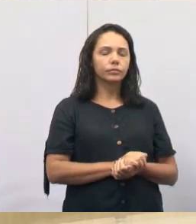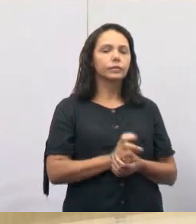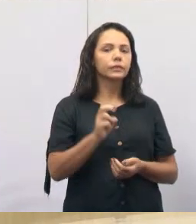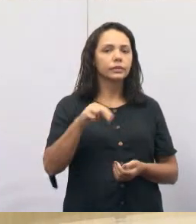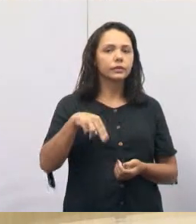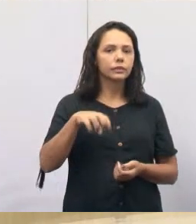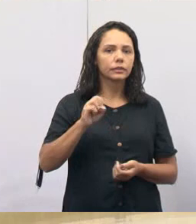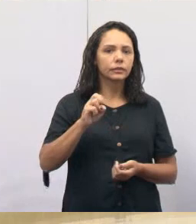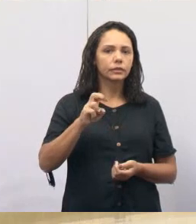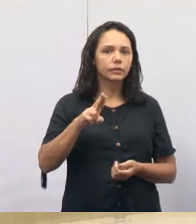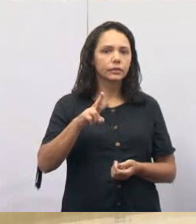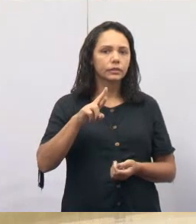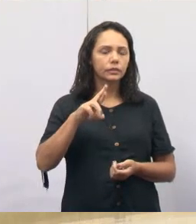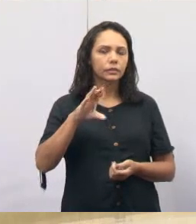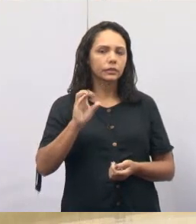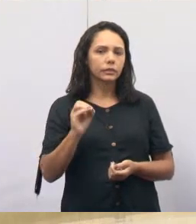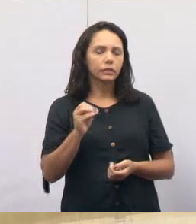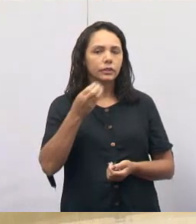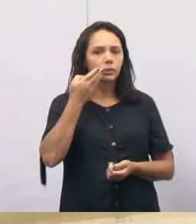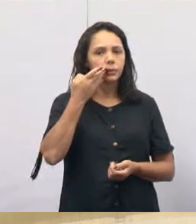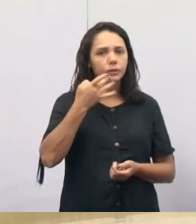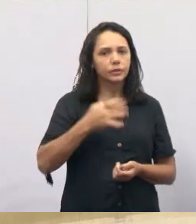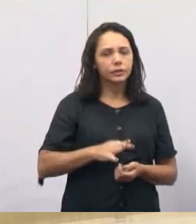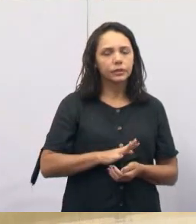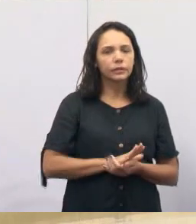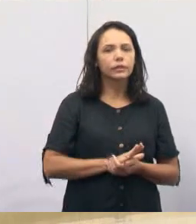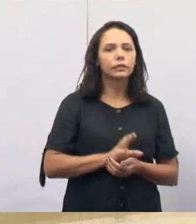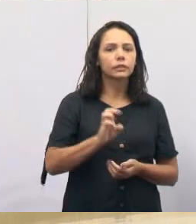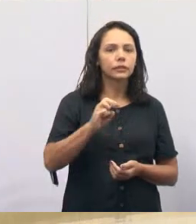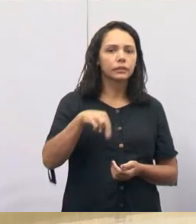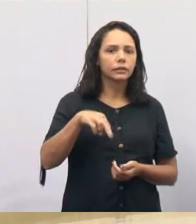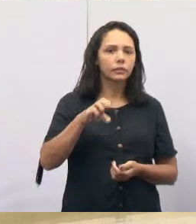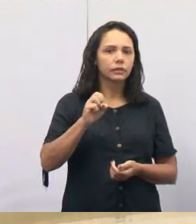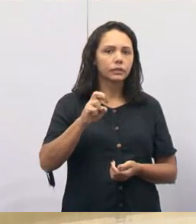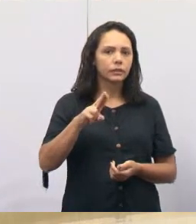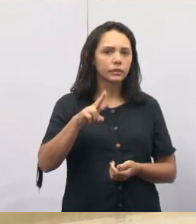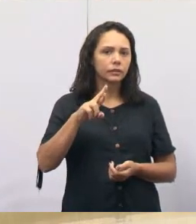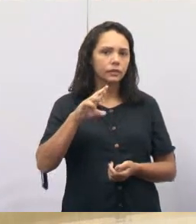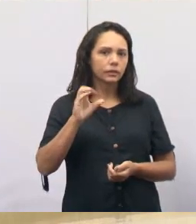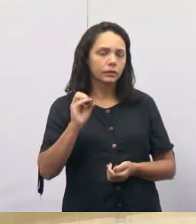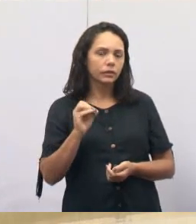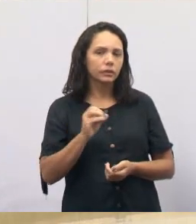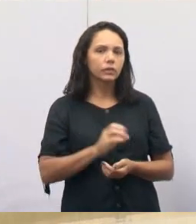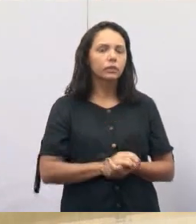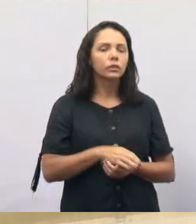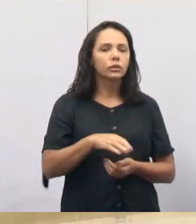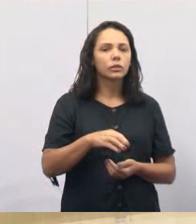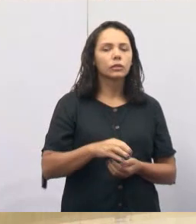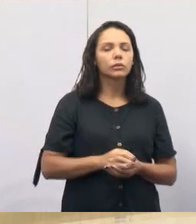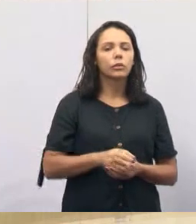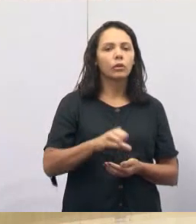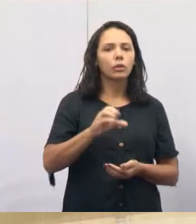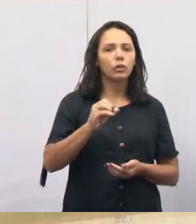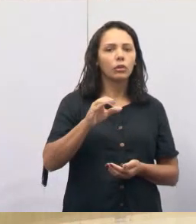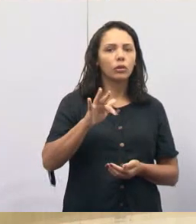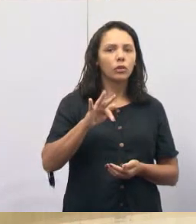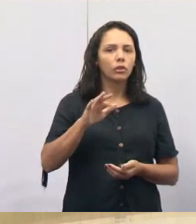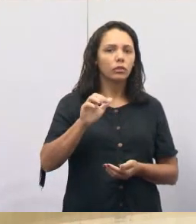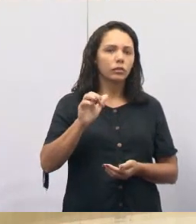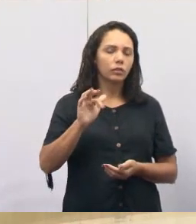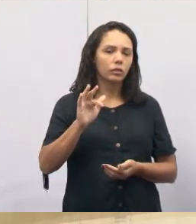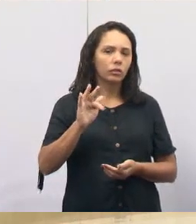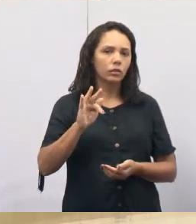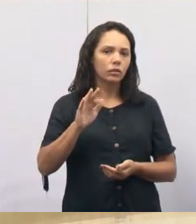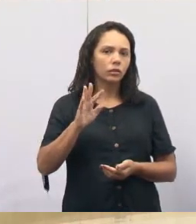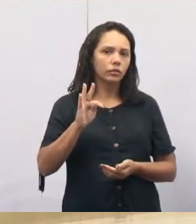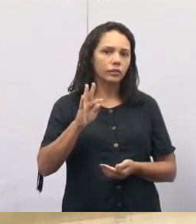neurocirurgia, neurocirurgia pediátrica, neurologia, oftalmologia, oftalmologia, avaliação